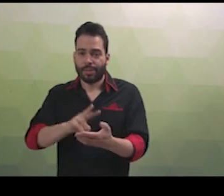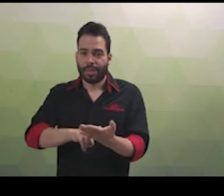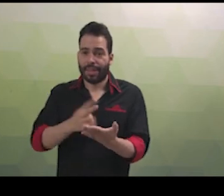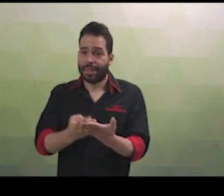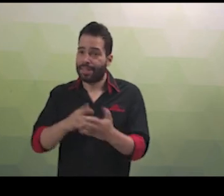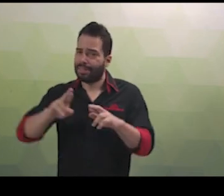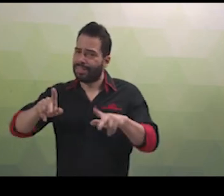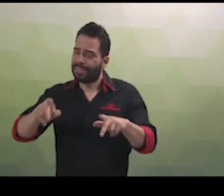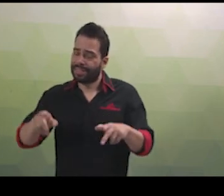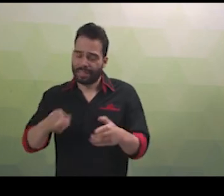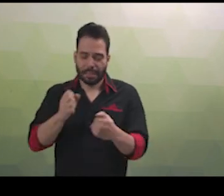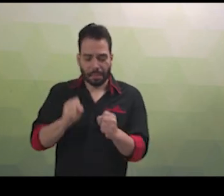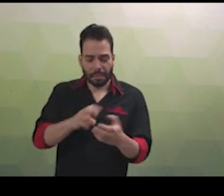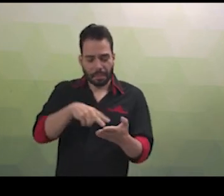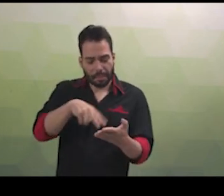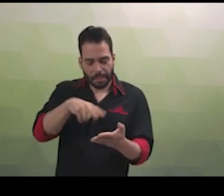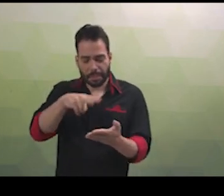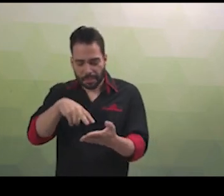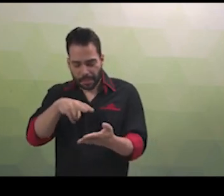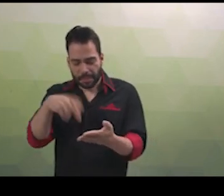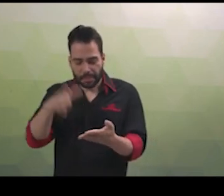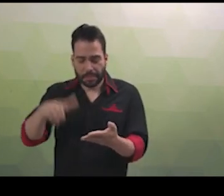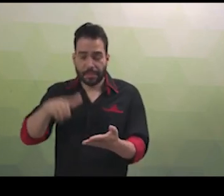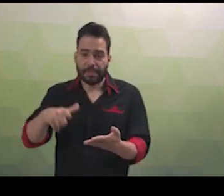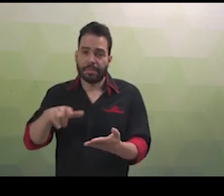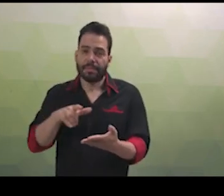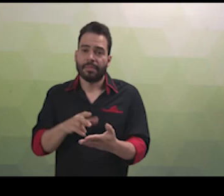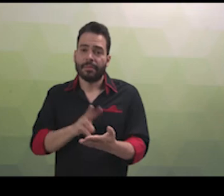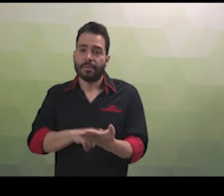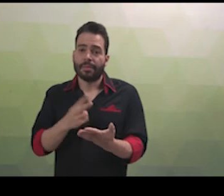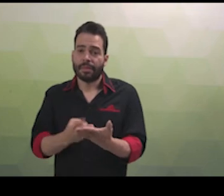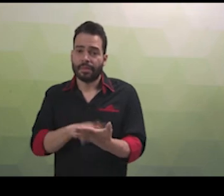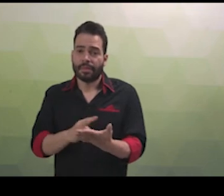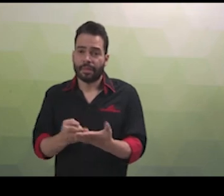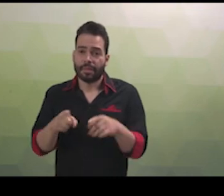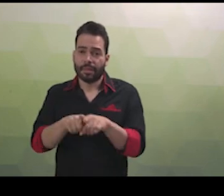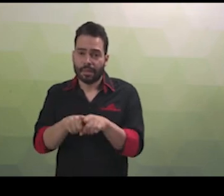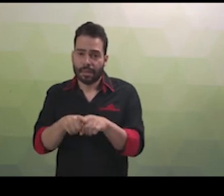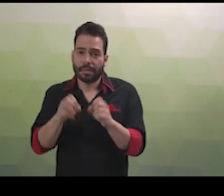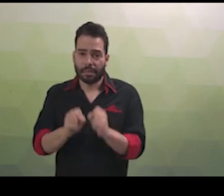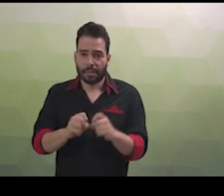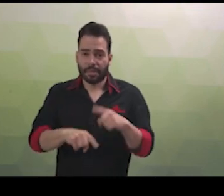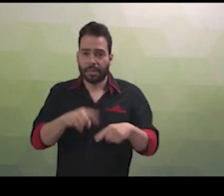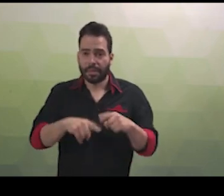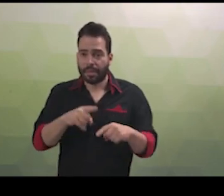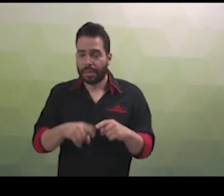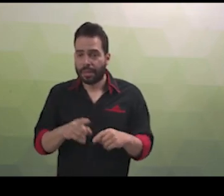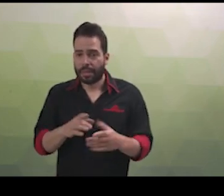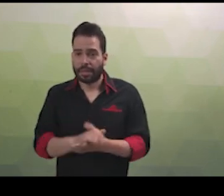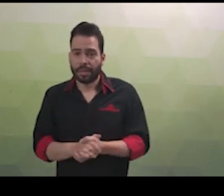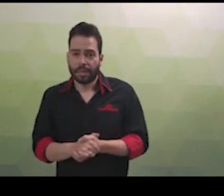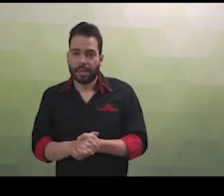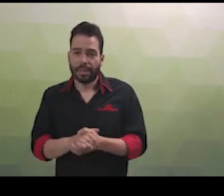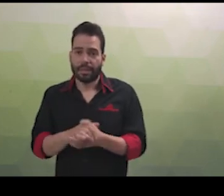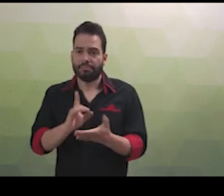técnica, que é editada, analisada e revisada ao longo de um período. O tradutor também é capaz de fazer uso de ferramentas,